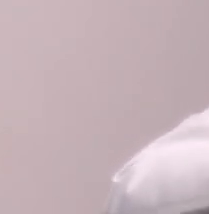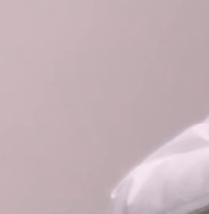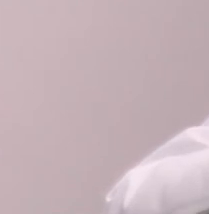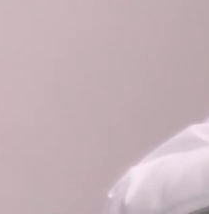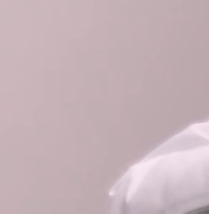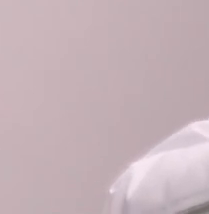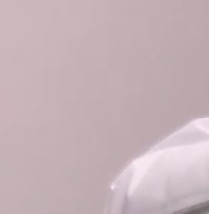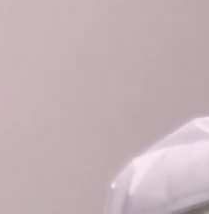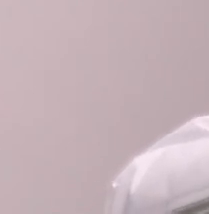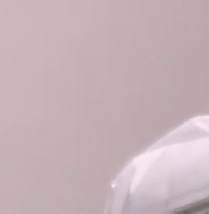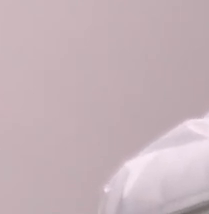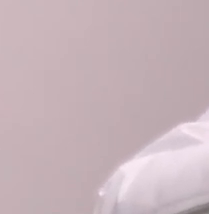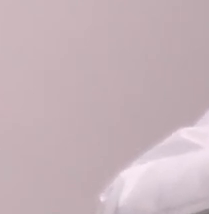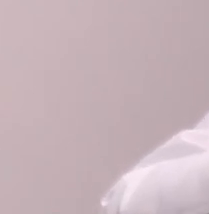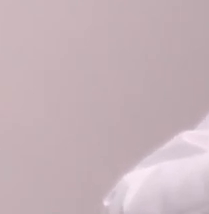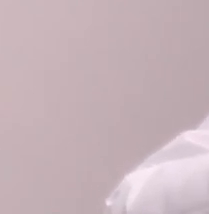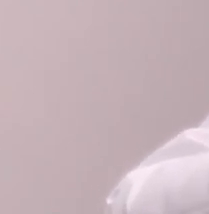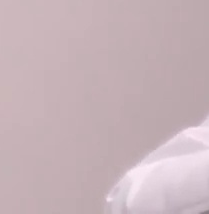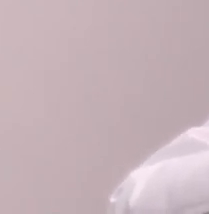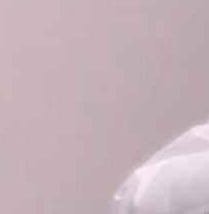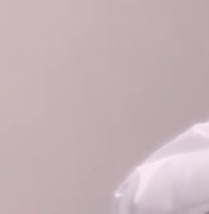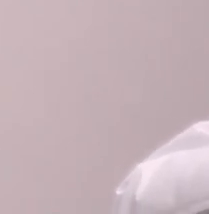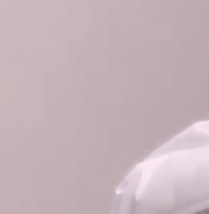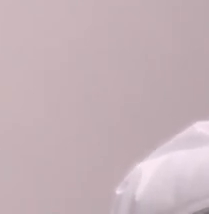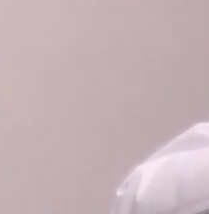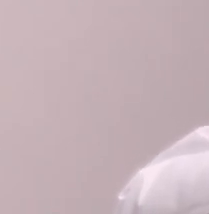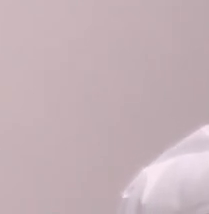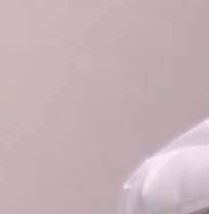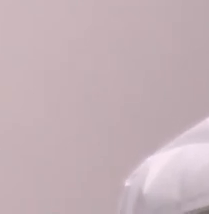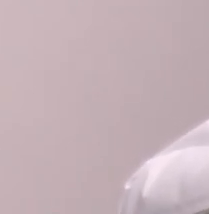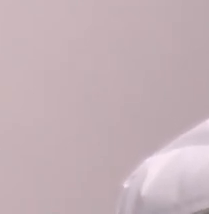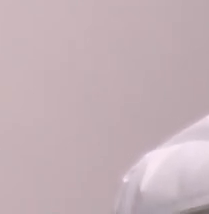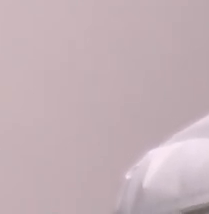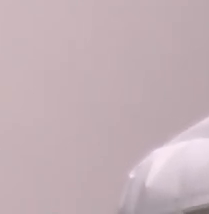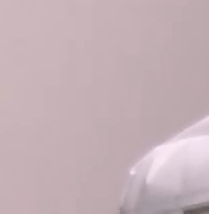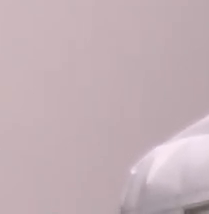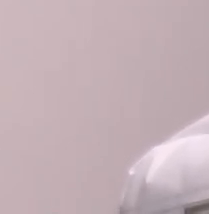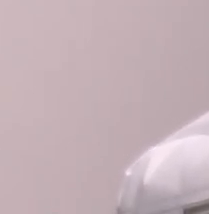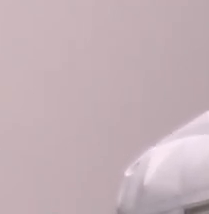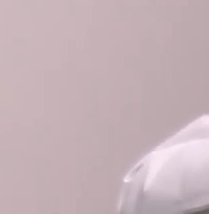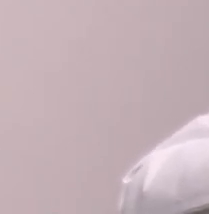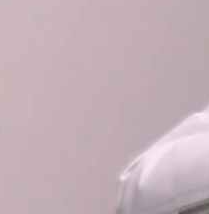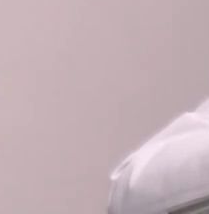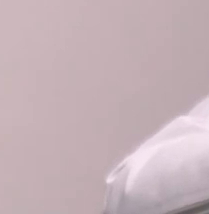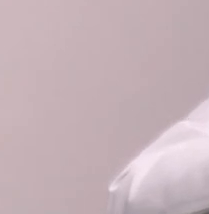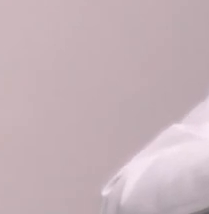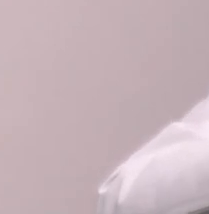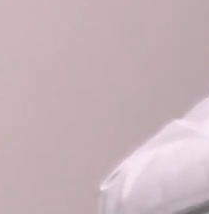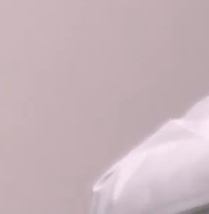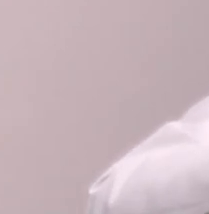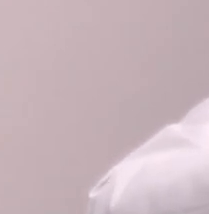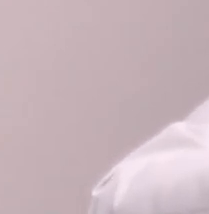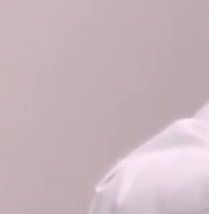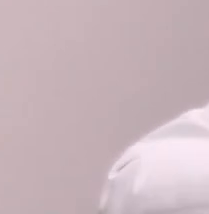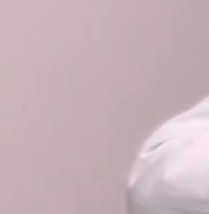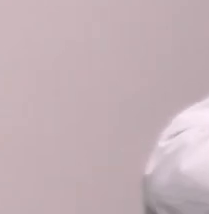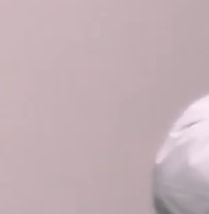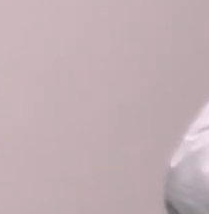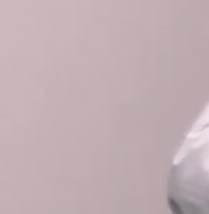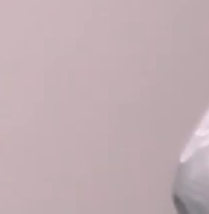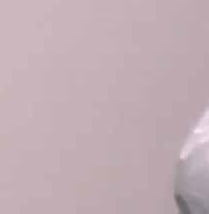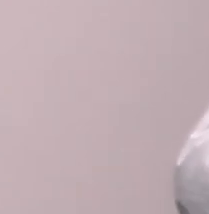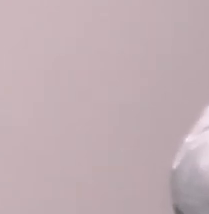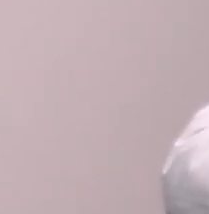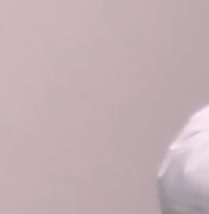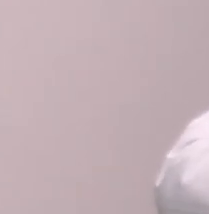Então, nós vamos deixar de ter, hoje, três instituições exclusivamente de ensino superior vinculadas ao Estado do Rio de Janeiro e